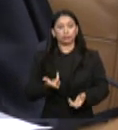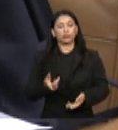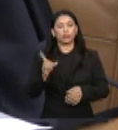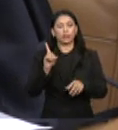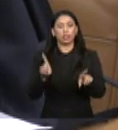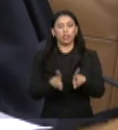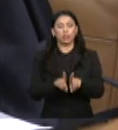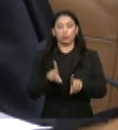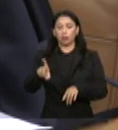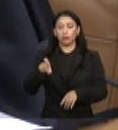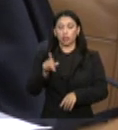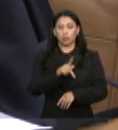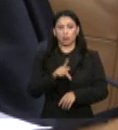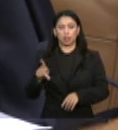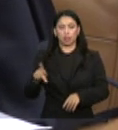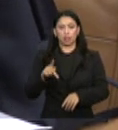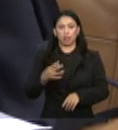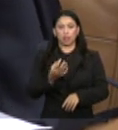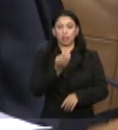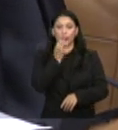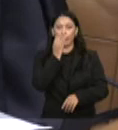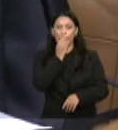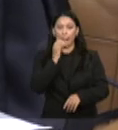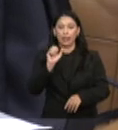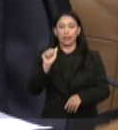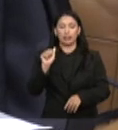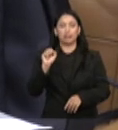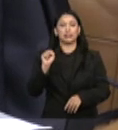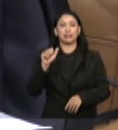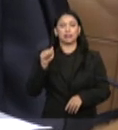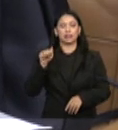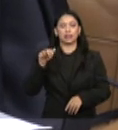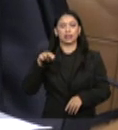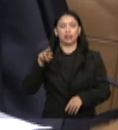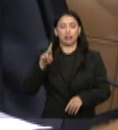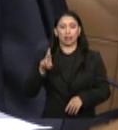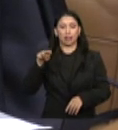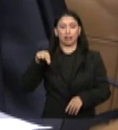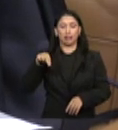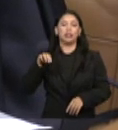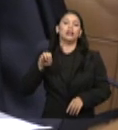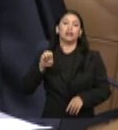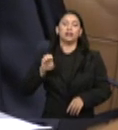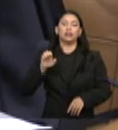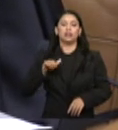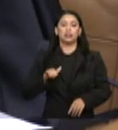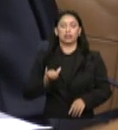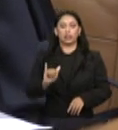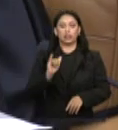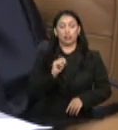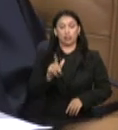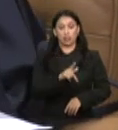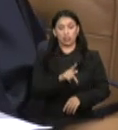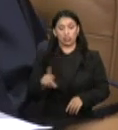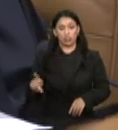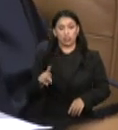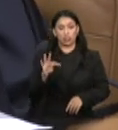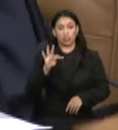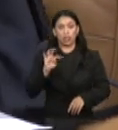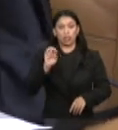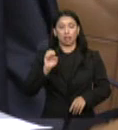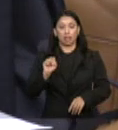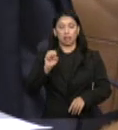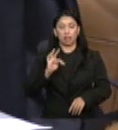Sarney nos honra com a vossa presença presidente do Tribunal Superior do Trabalho Ministro